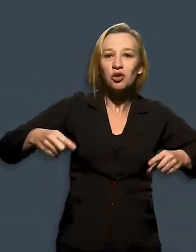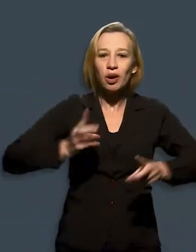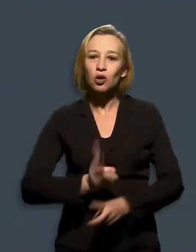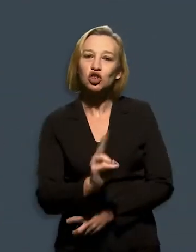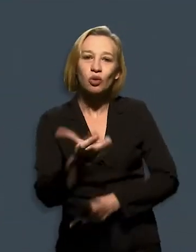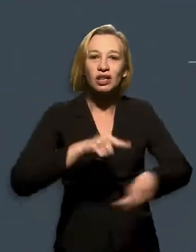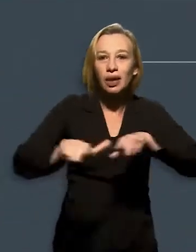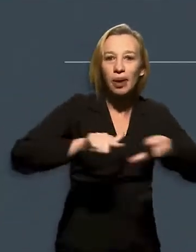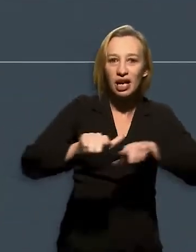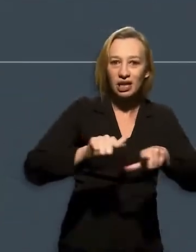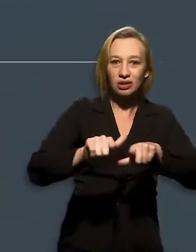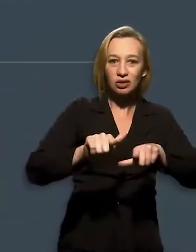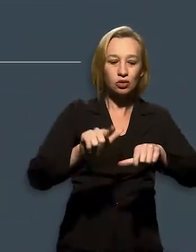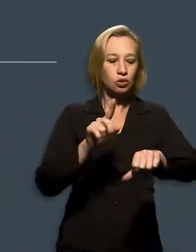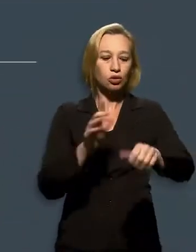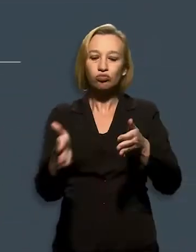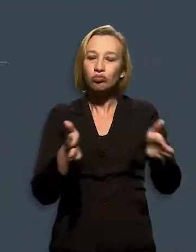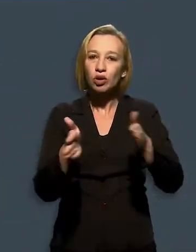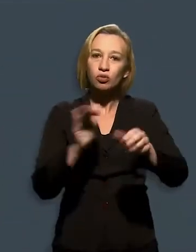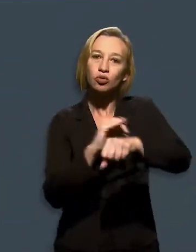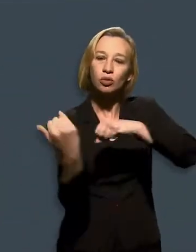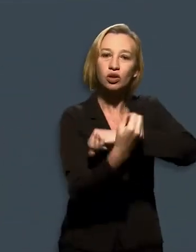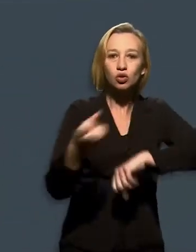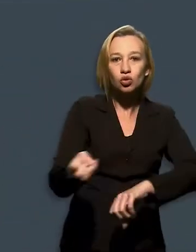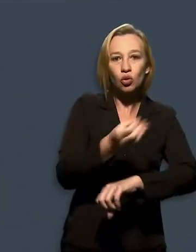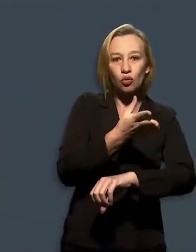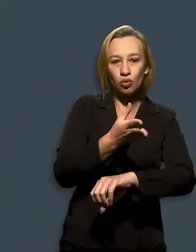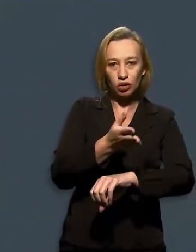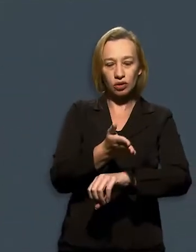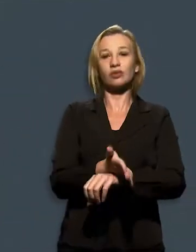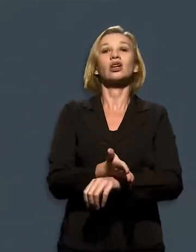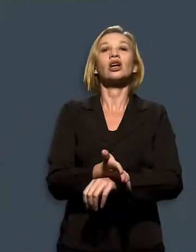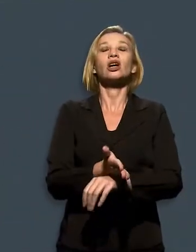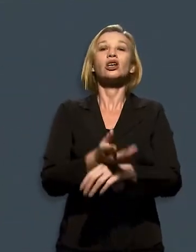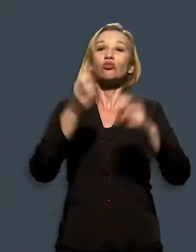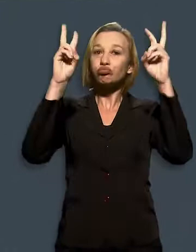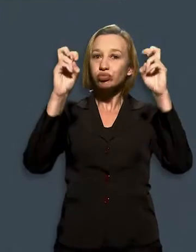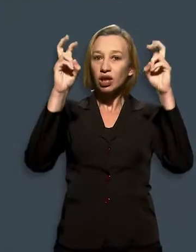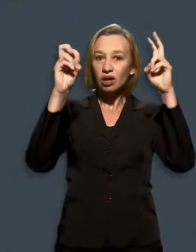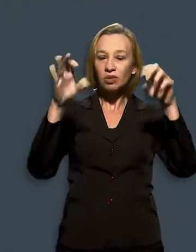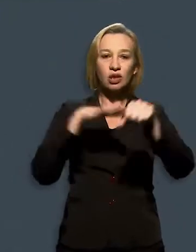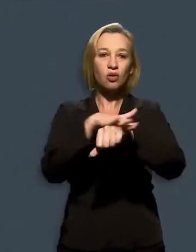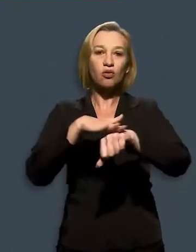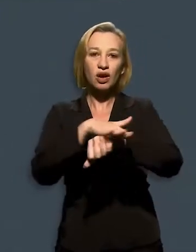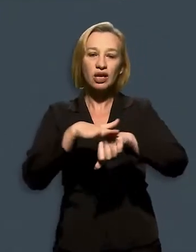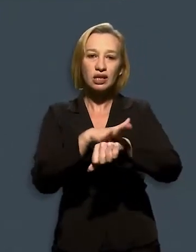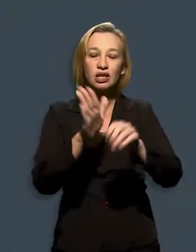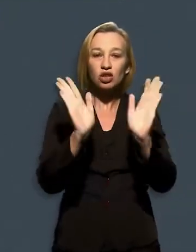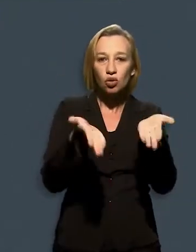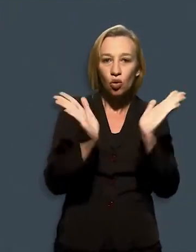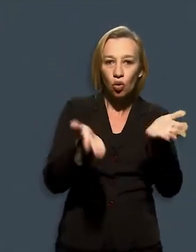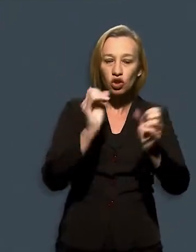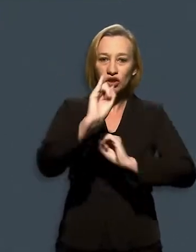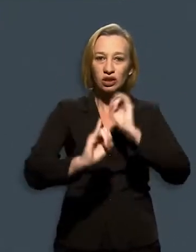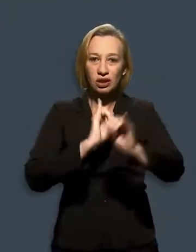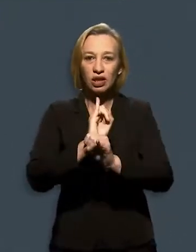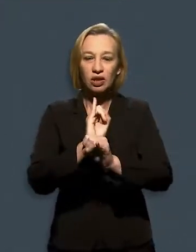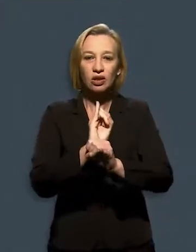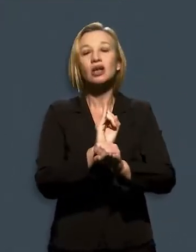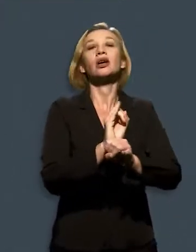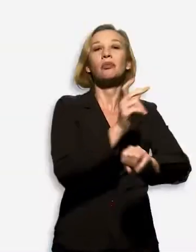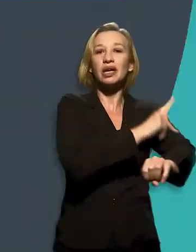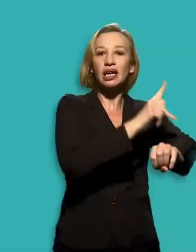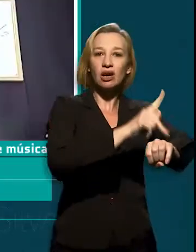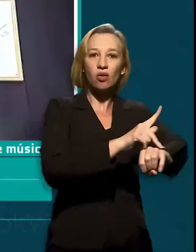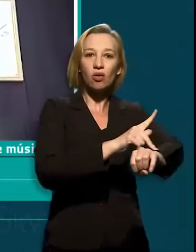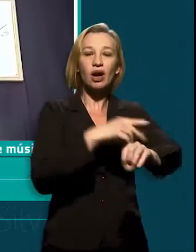Como superei os desafios para continuar trabalhando durante a pandemia do novo coronavírus? Esse é o tema da nossa roda de conversa